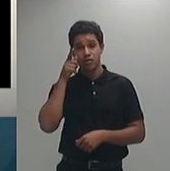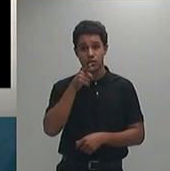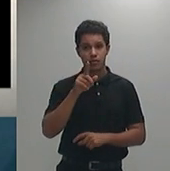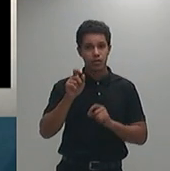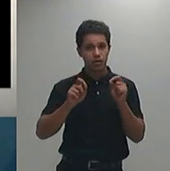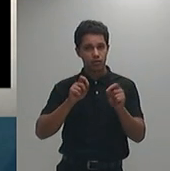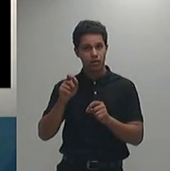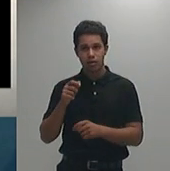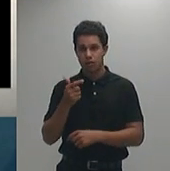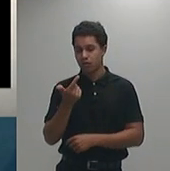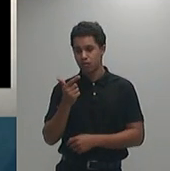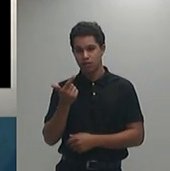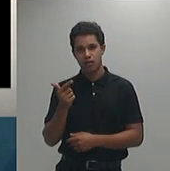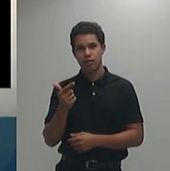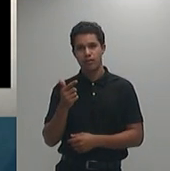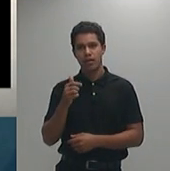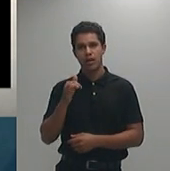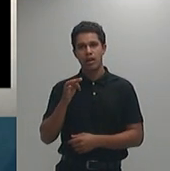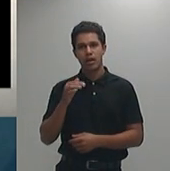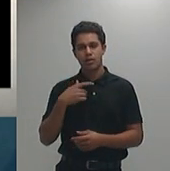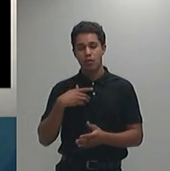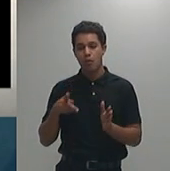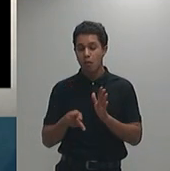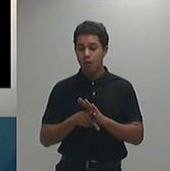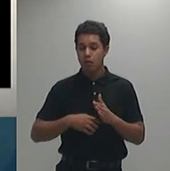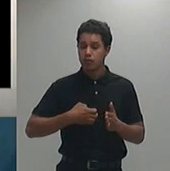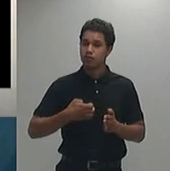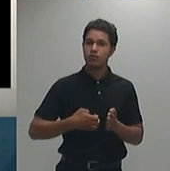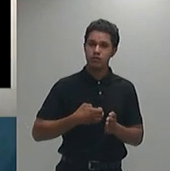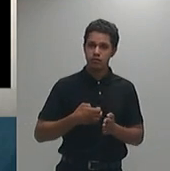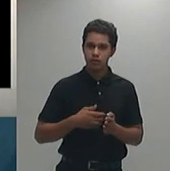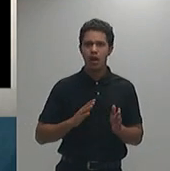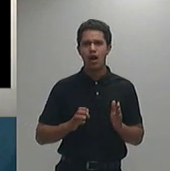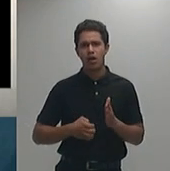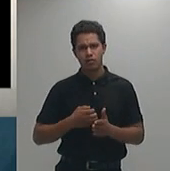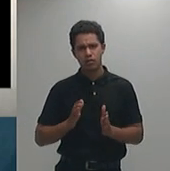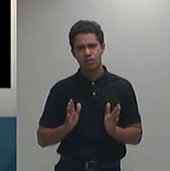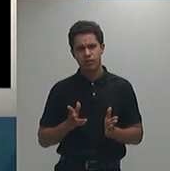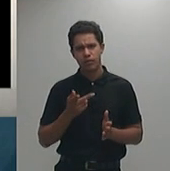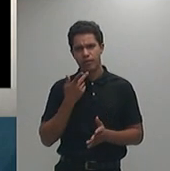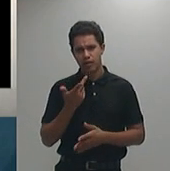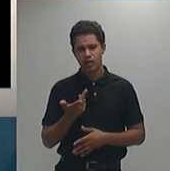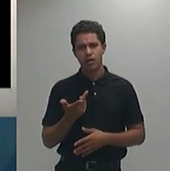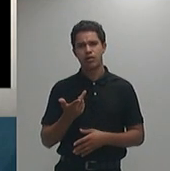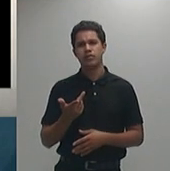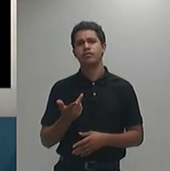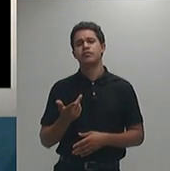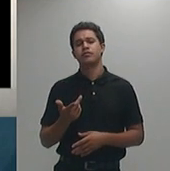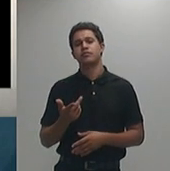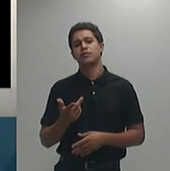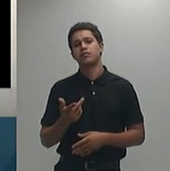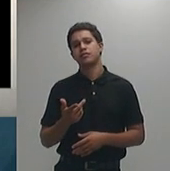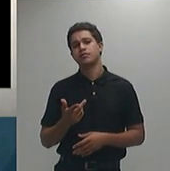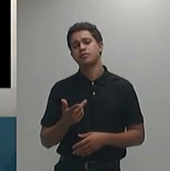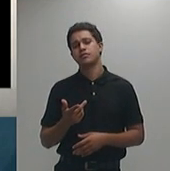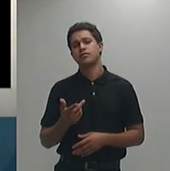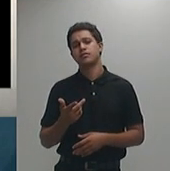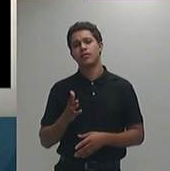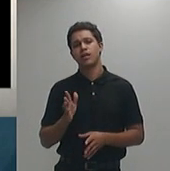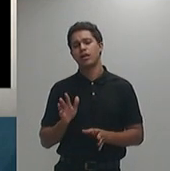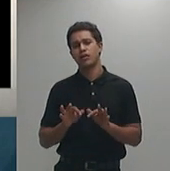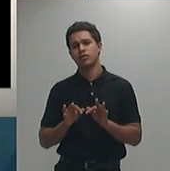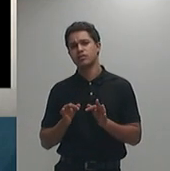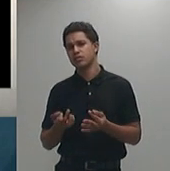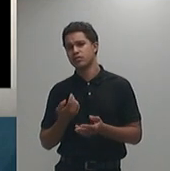houve inércia portanto da companhia a companhia já foi bem difícil tipo Doutor Carlos Eduardo Caputo ela apenas não podem